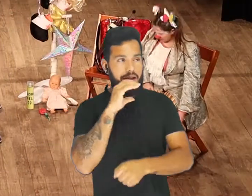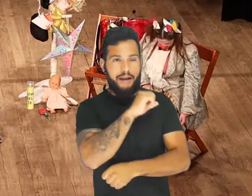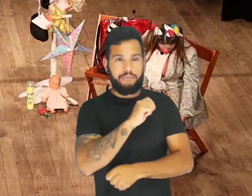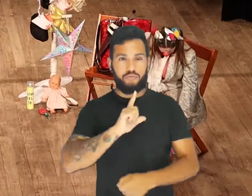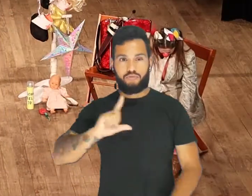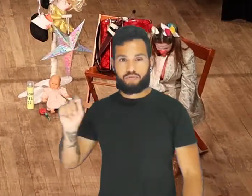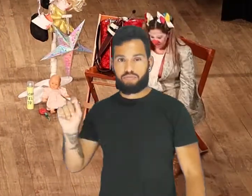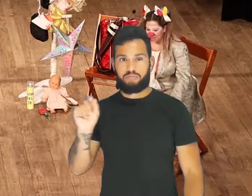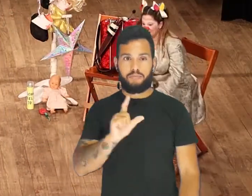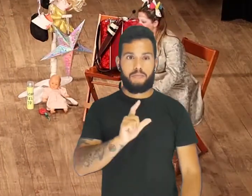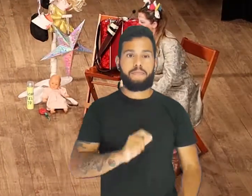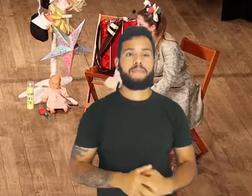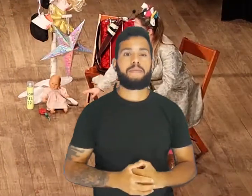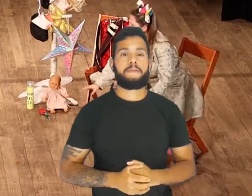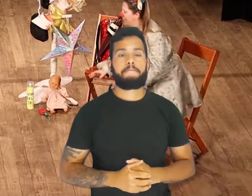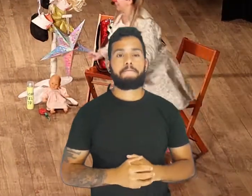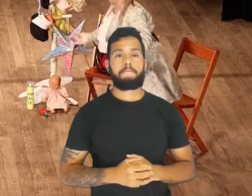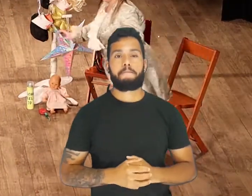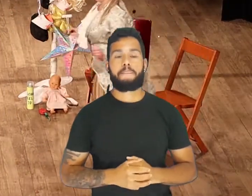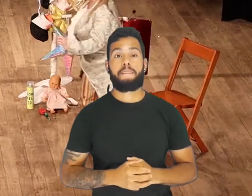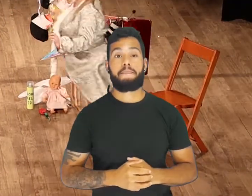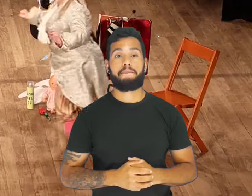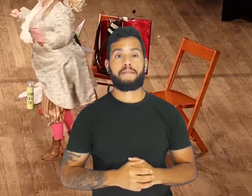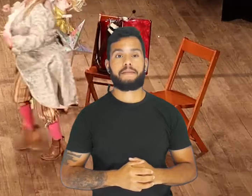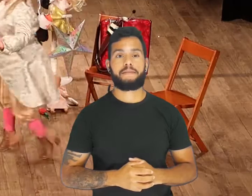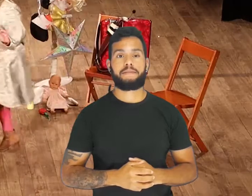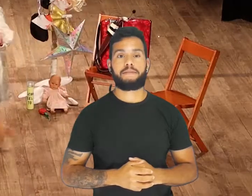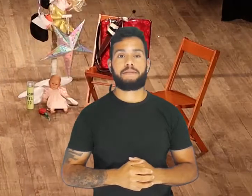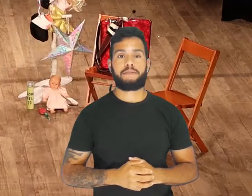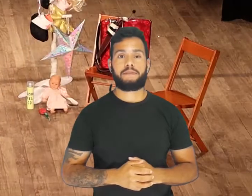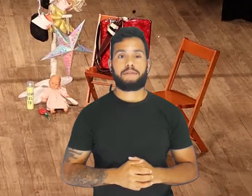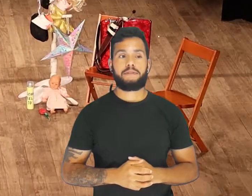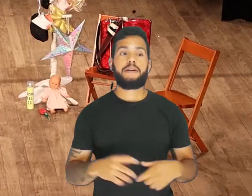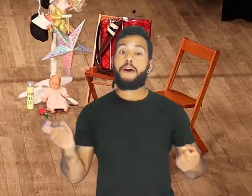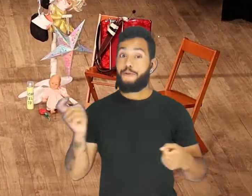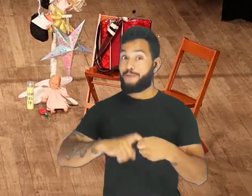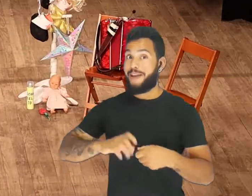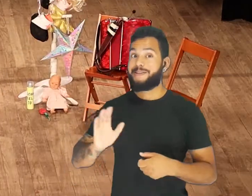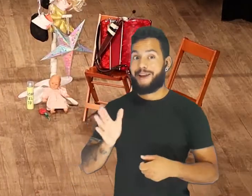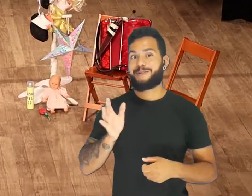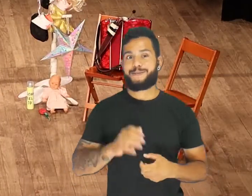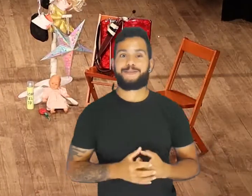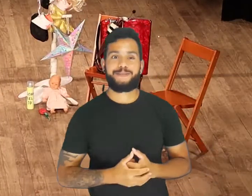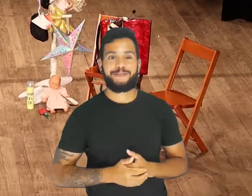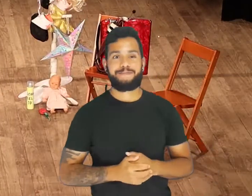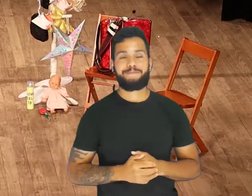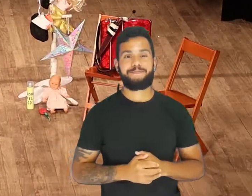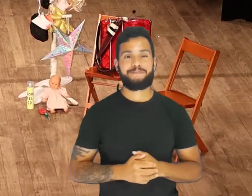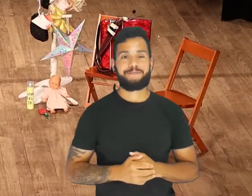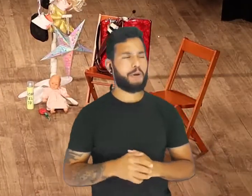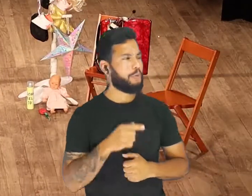a coisa aqui, ó. Pai que eu vou sair descendo, só um pouquinho. Para aí que eu vou sair descendo. Para aí. Quer que eu faça? Sabe o que eu lembro? Deixa que eu faça, sim. Então.